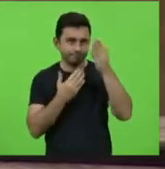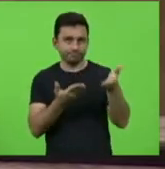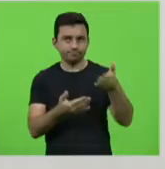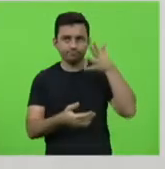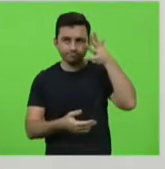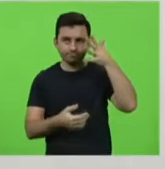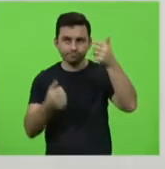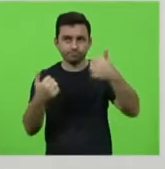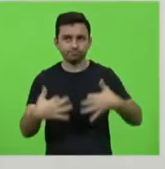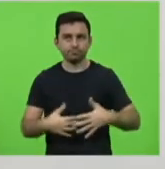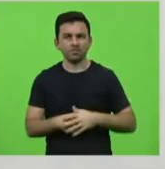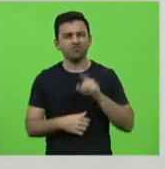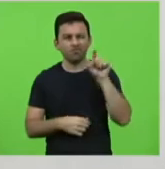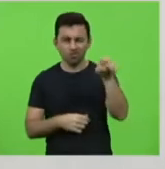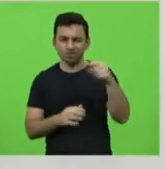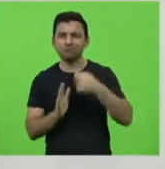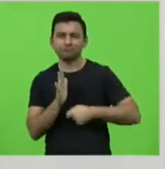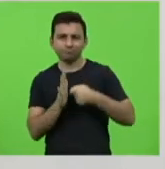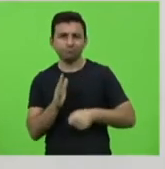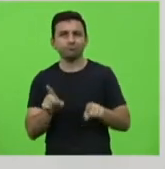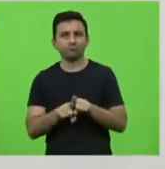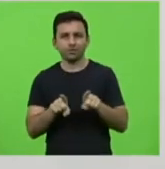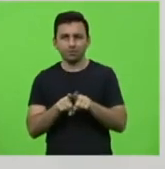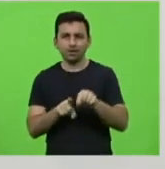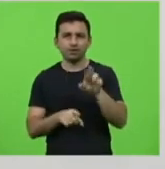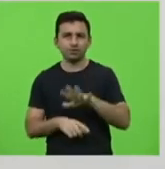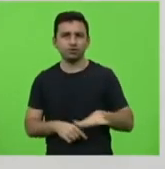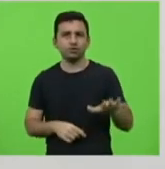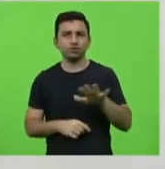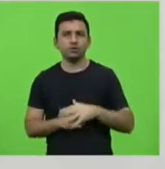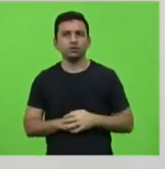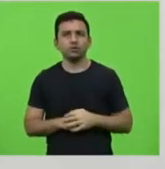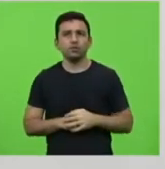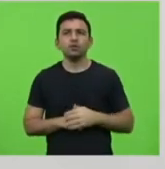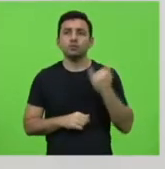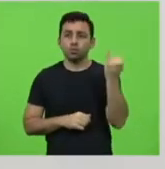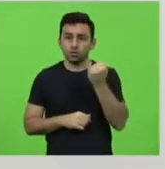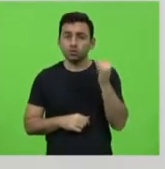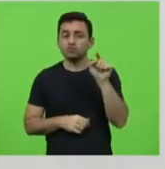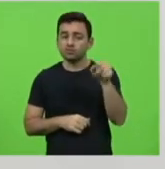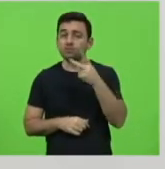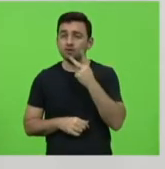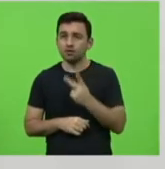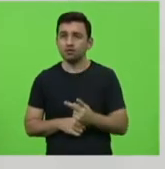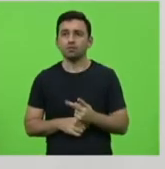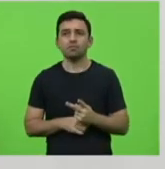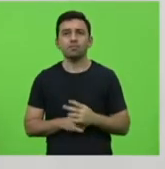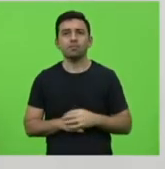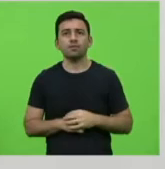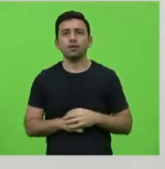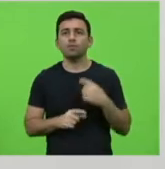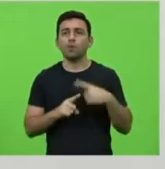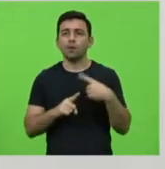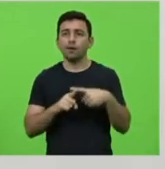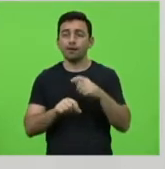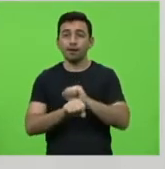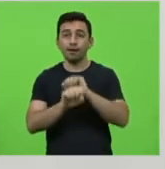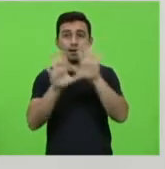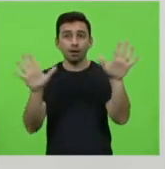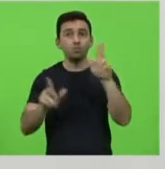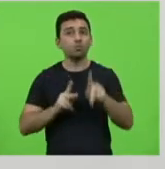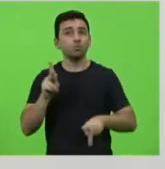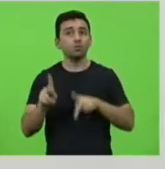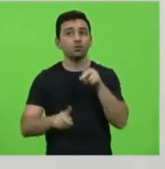Vossa Excelência, que é um batalhador também pela região. E é importante a fala de Vossa Excelência para esclarecer para a população